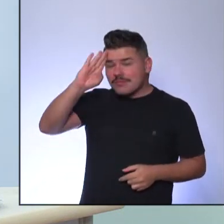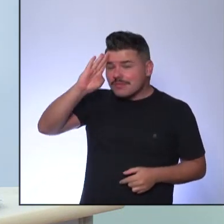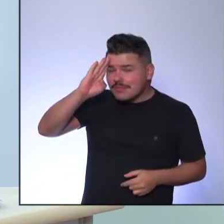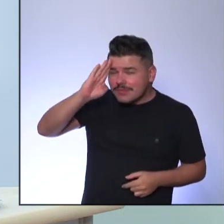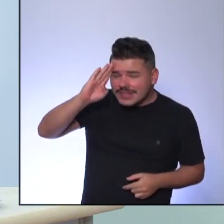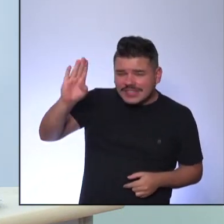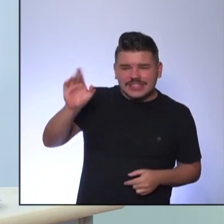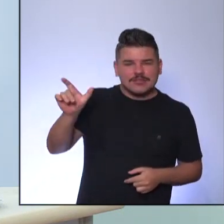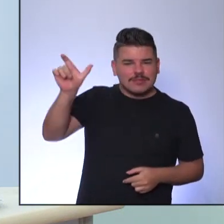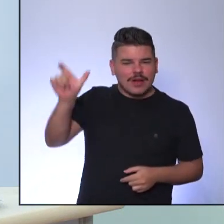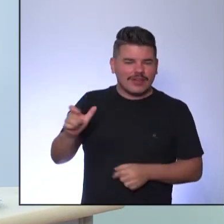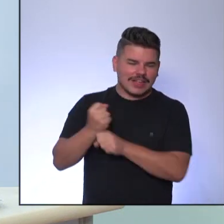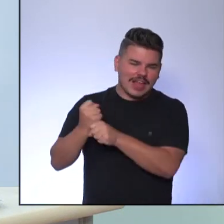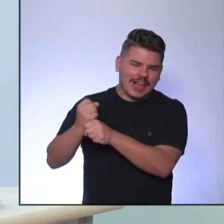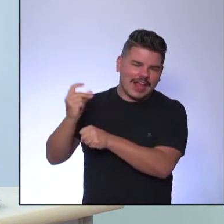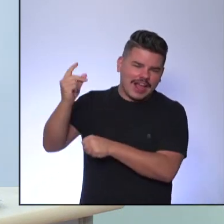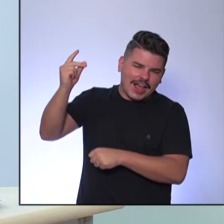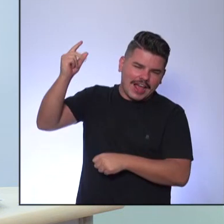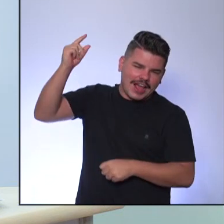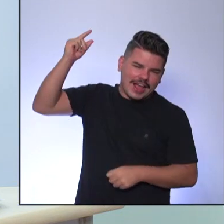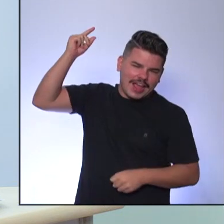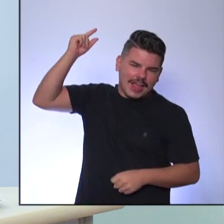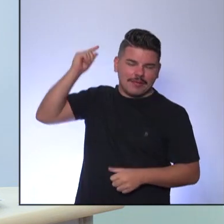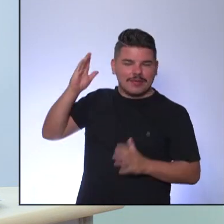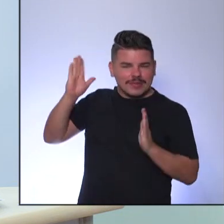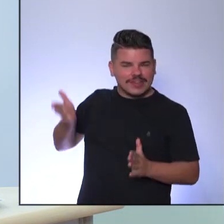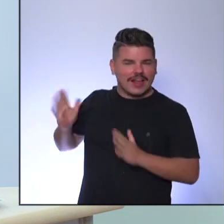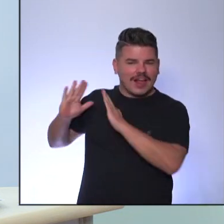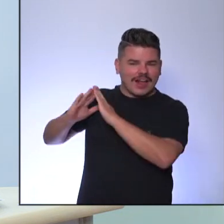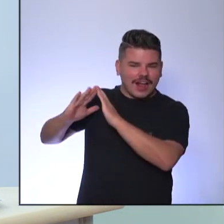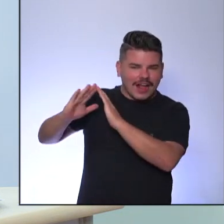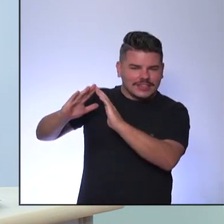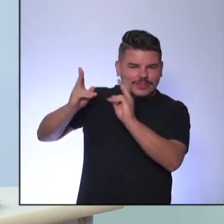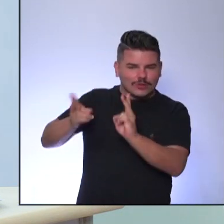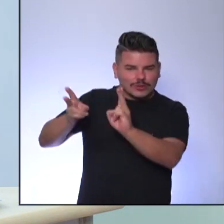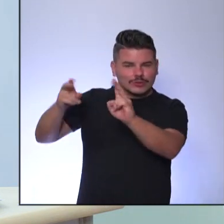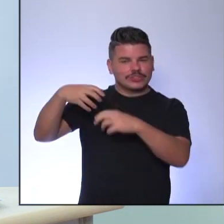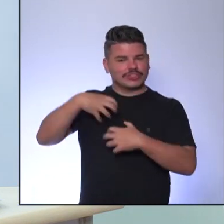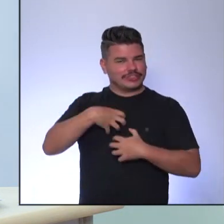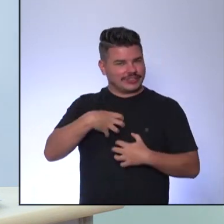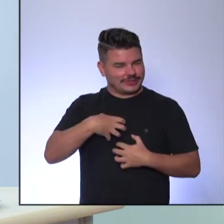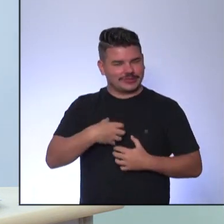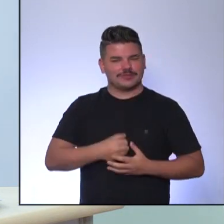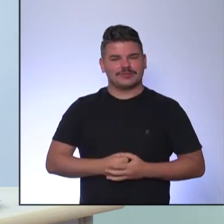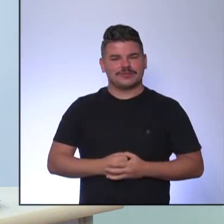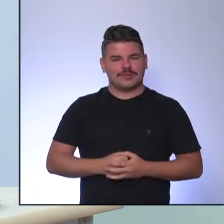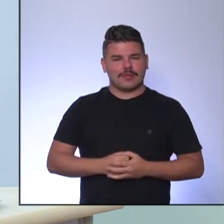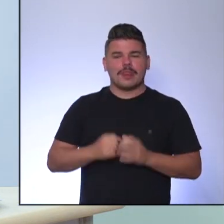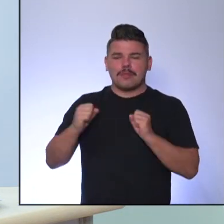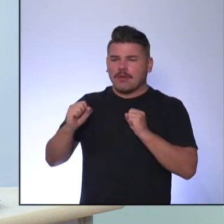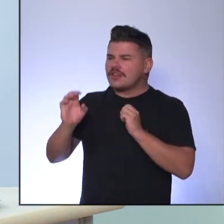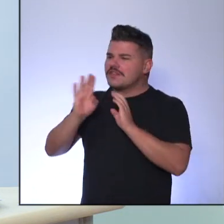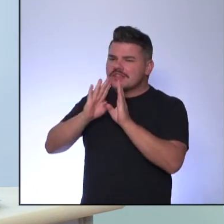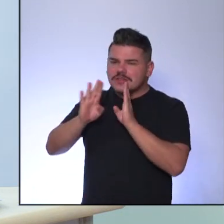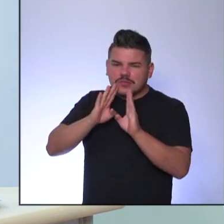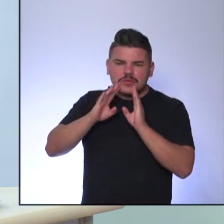histórico muito grande dessa época, né? Se vocês puderem ir atrás no Facebook,